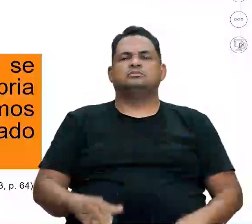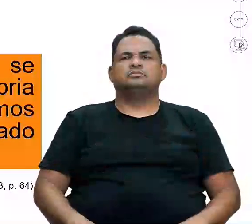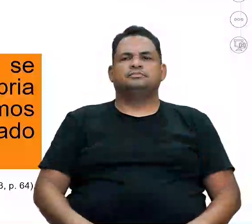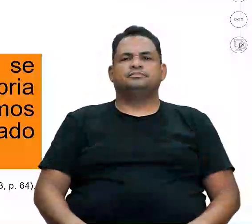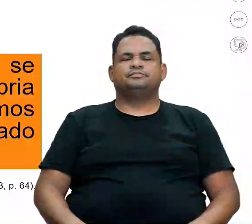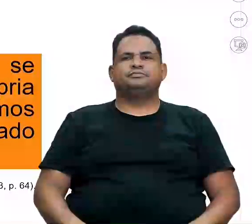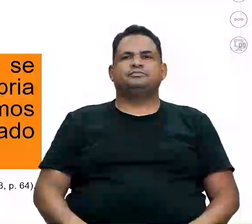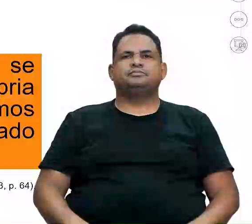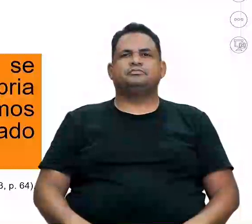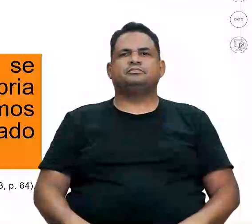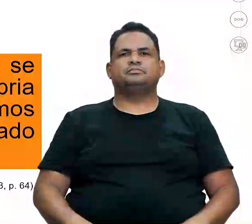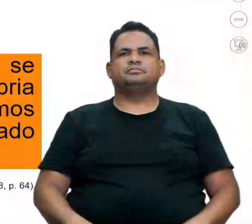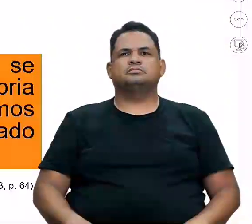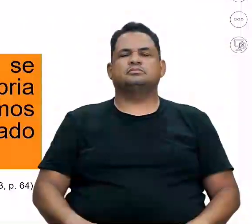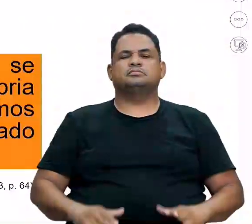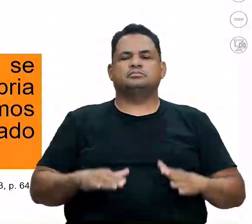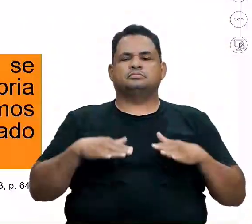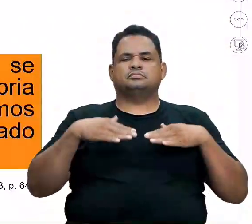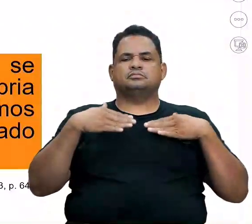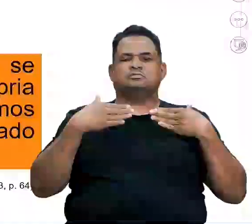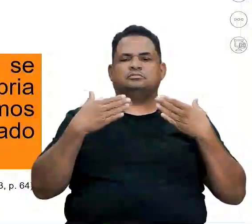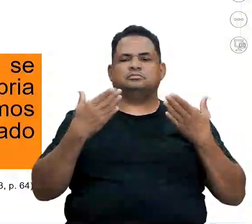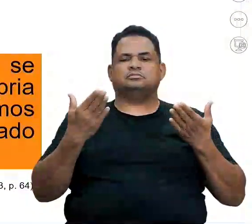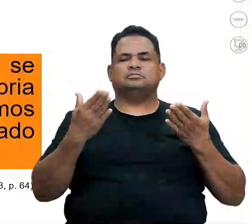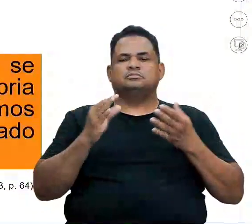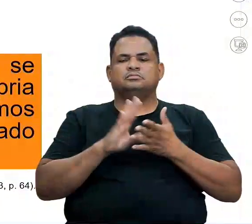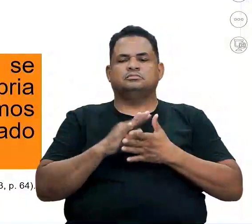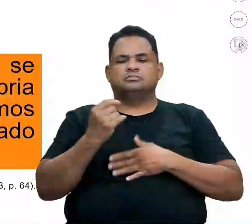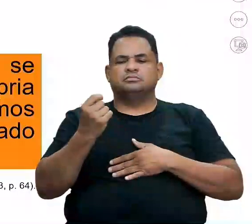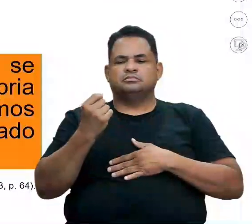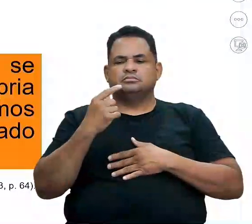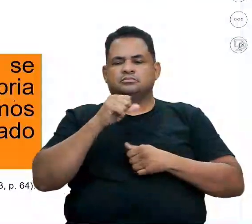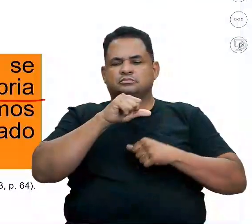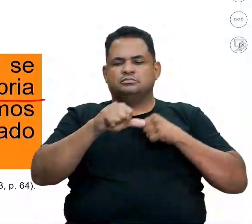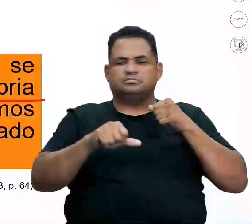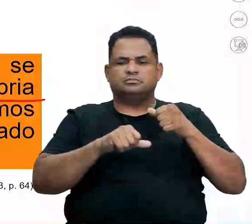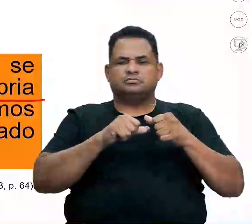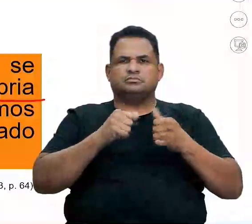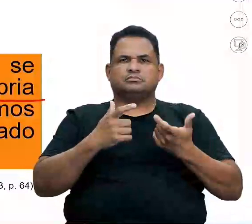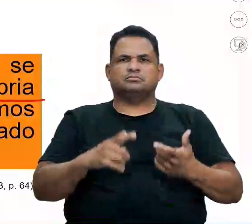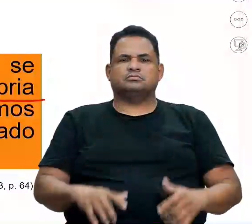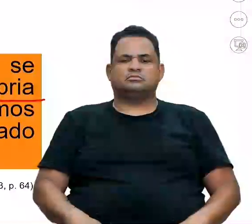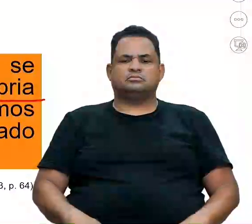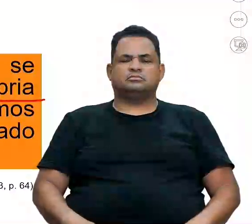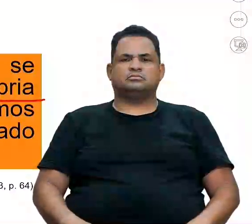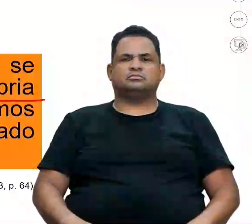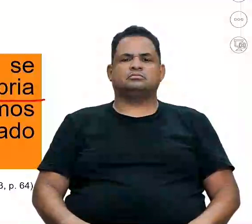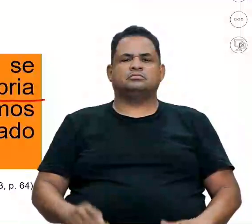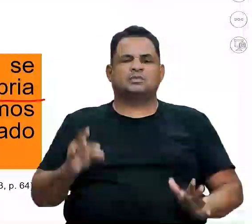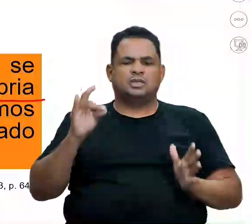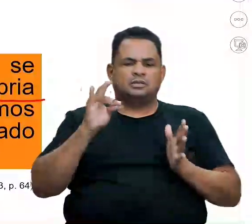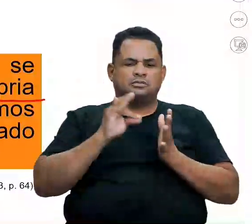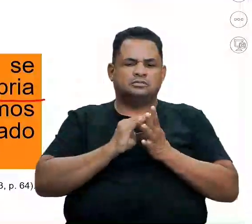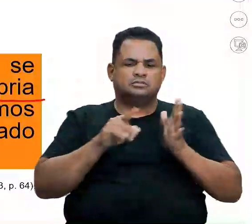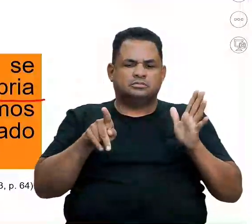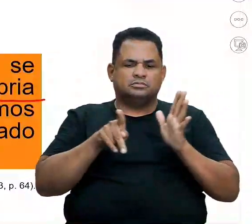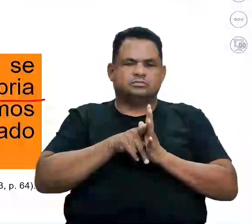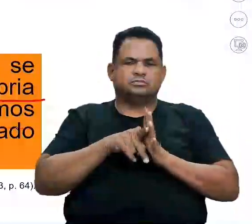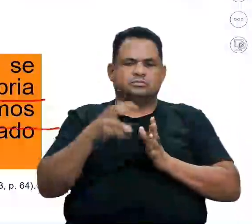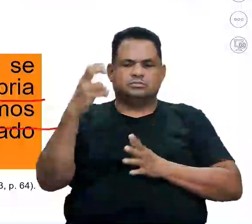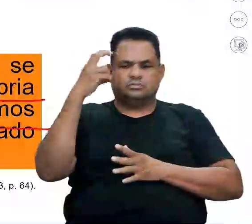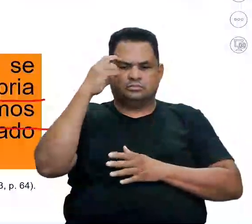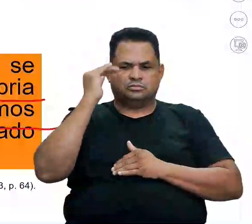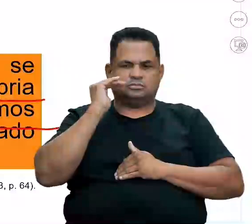criada. Então, quando, no entanto, esse estranhamento se transforma em repúdio ou na afirmação da própria cultura como